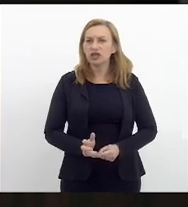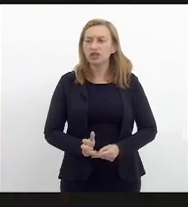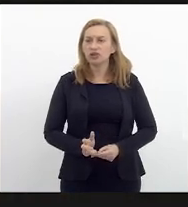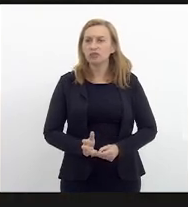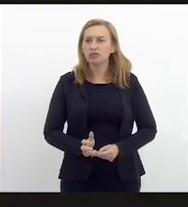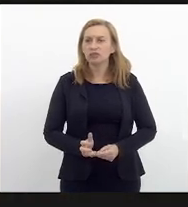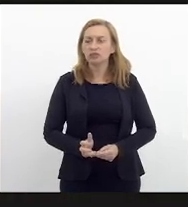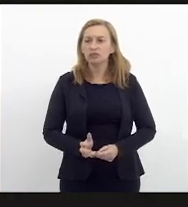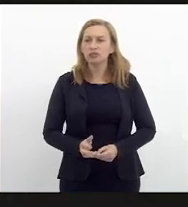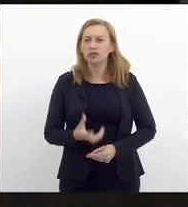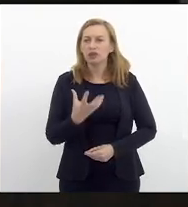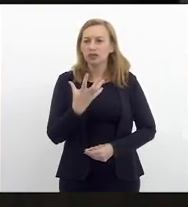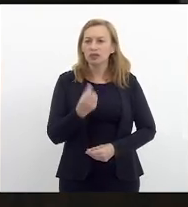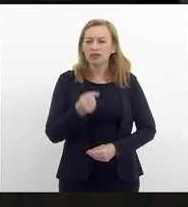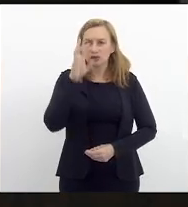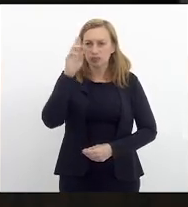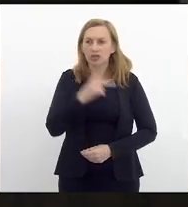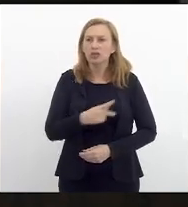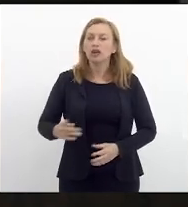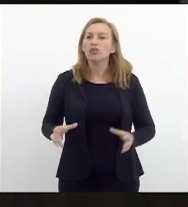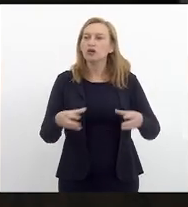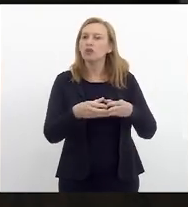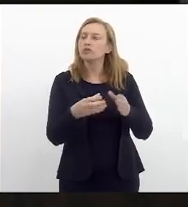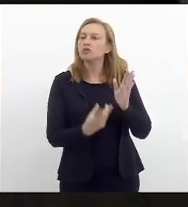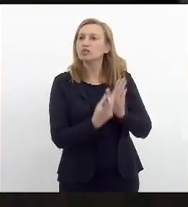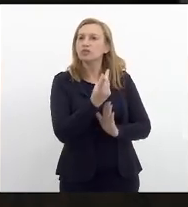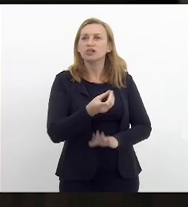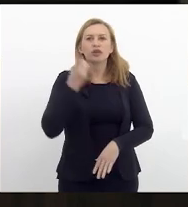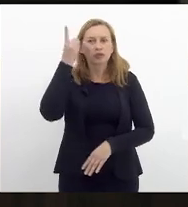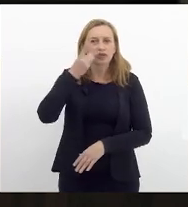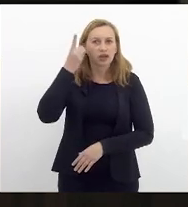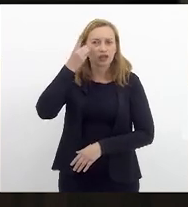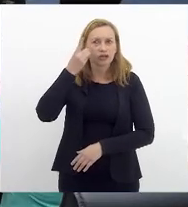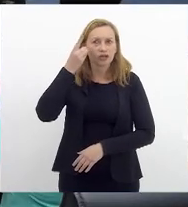Pode, senhor presidente. Pela Comissão de Orçamento, deputado Márcio Pacheco.